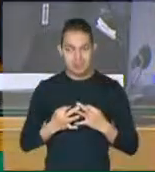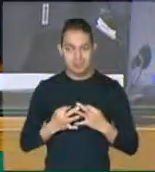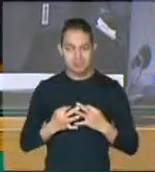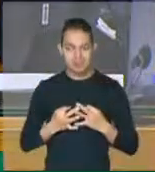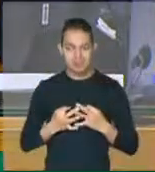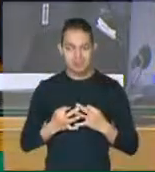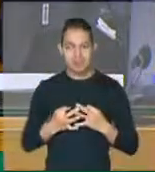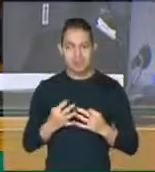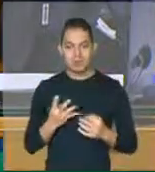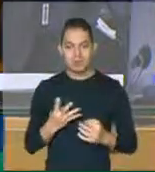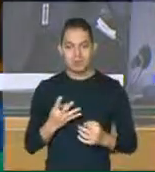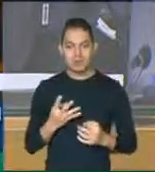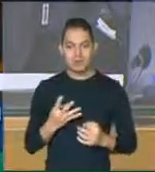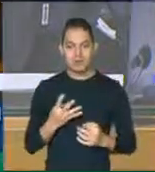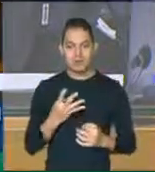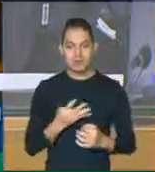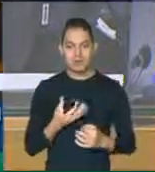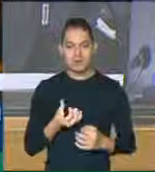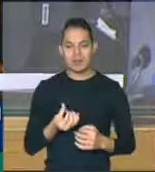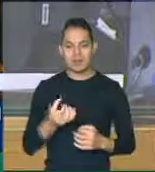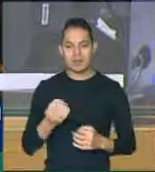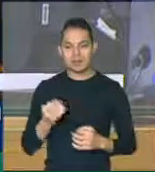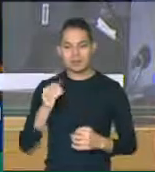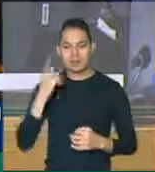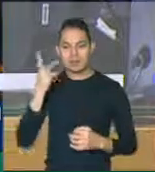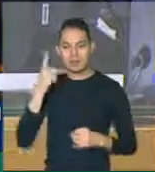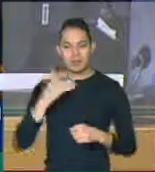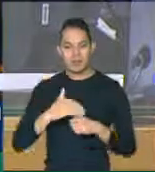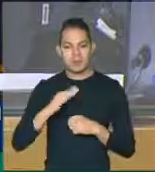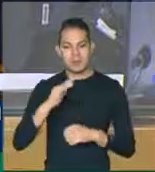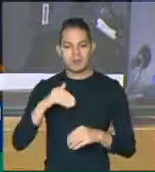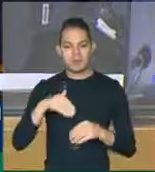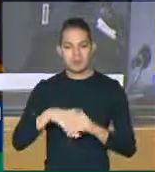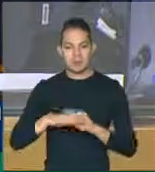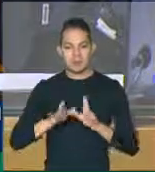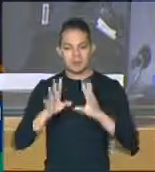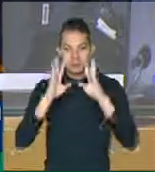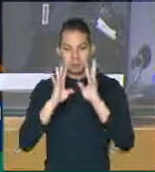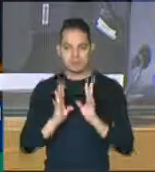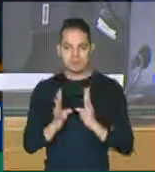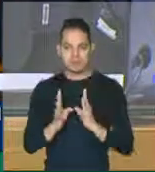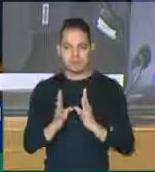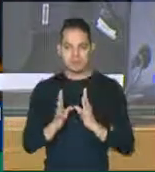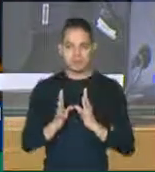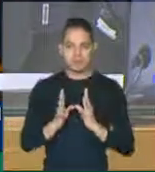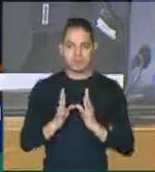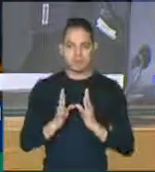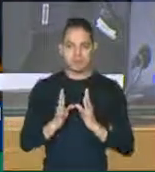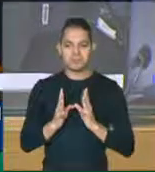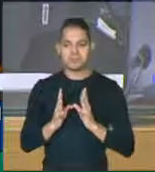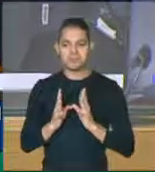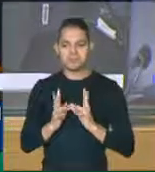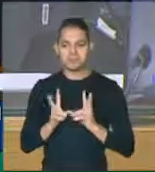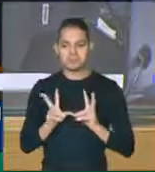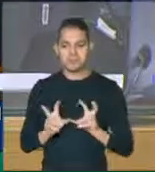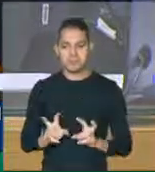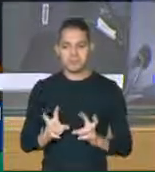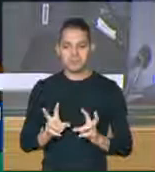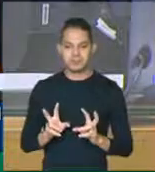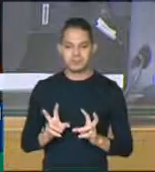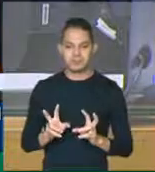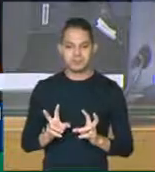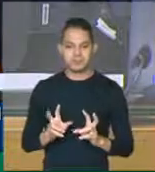os mais de 460 parlamentares que votaram na sessão, na matéria